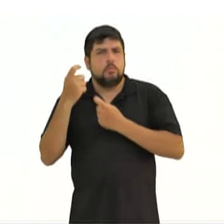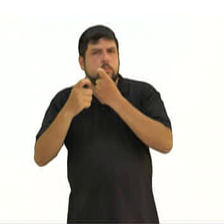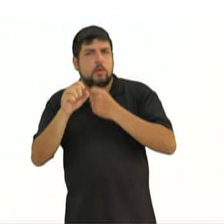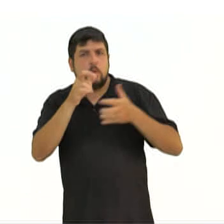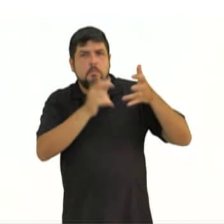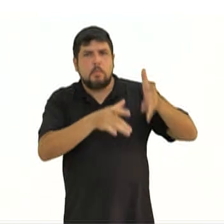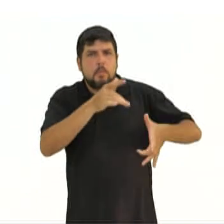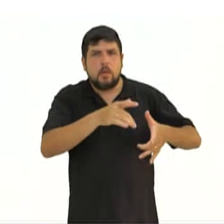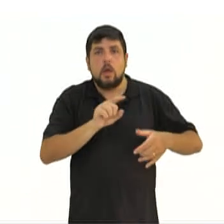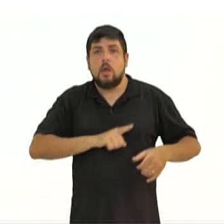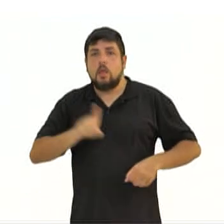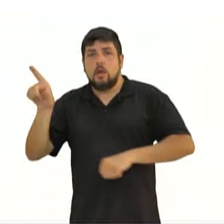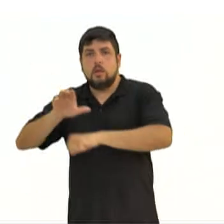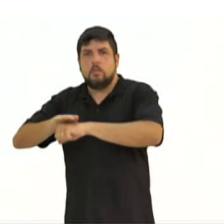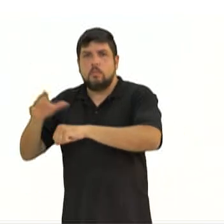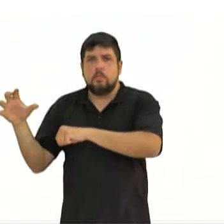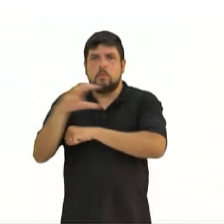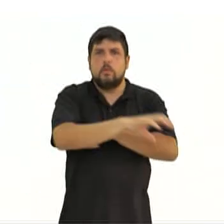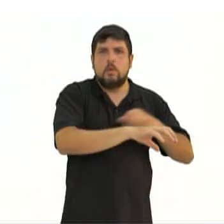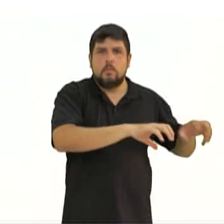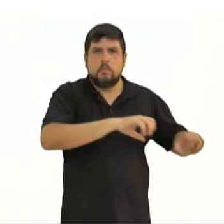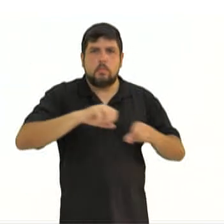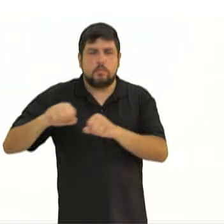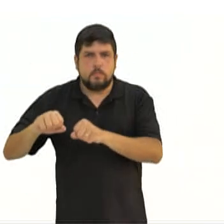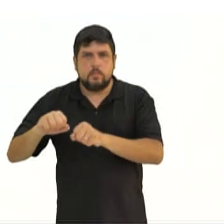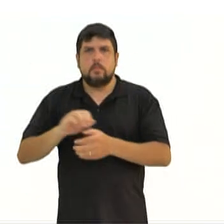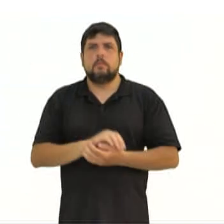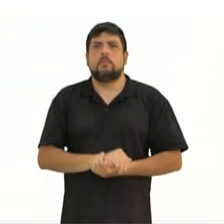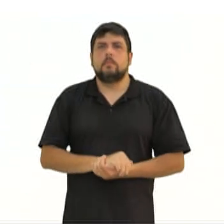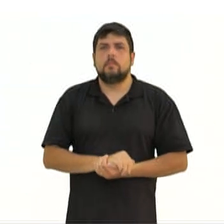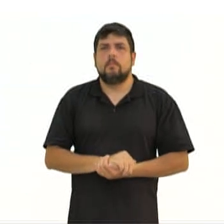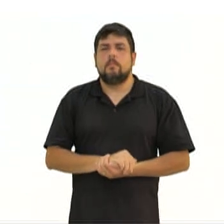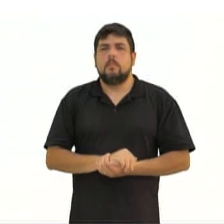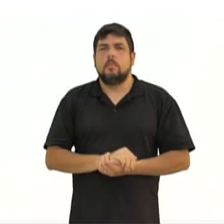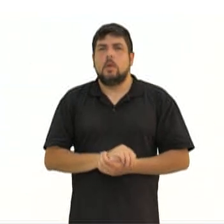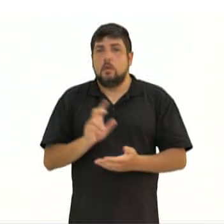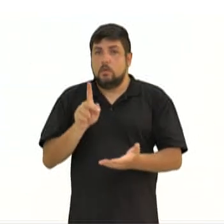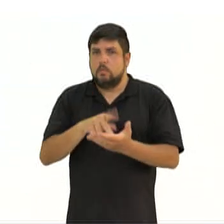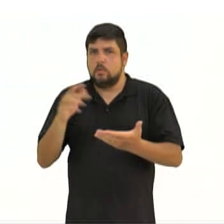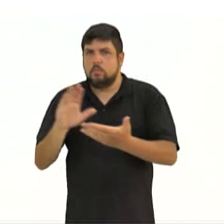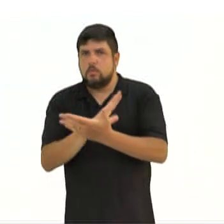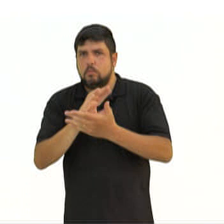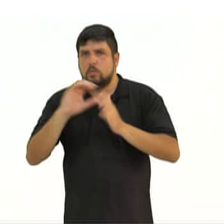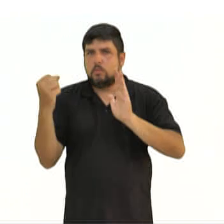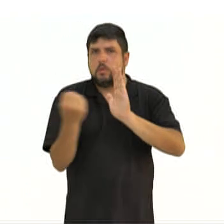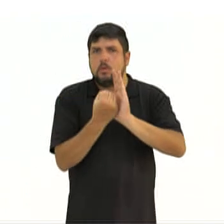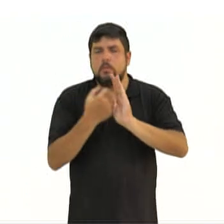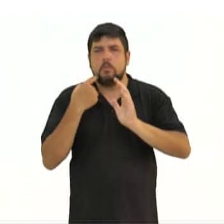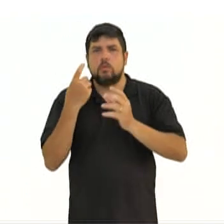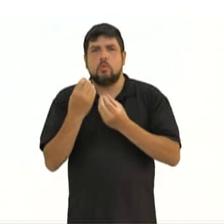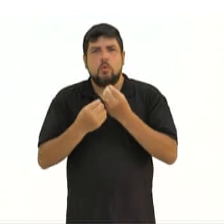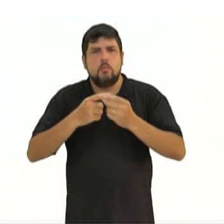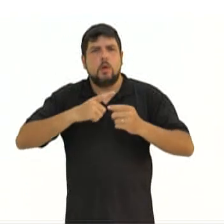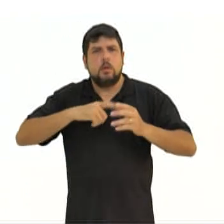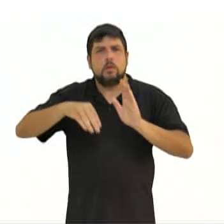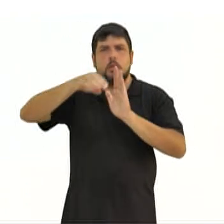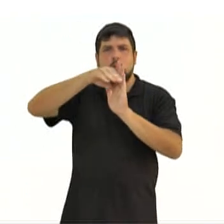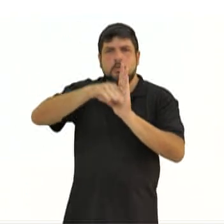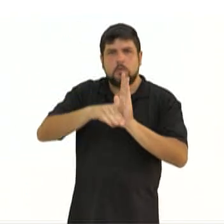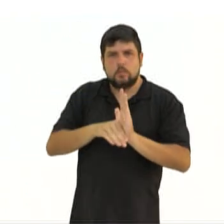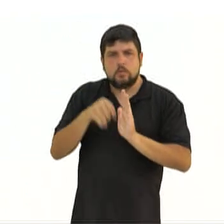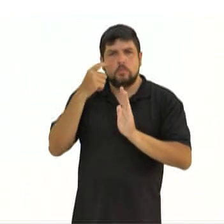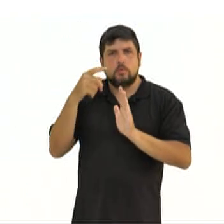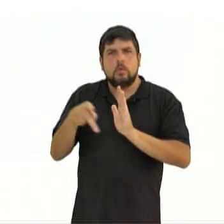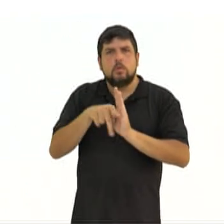para reciclagem depois que o aparelho perder a sua utilidade. Muitas marcas de componentes eletrônicos têm programas para